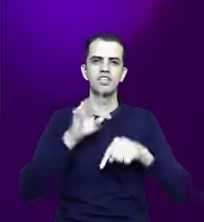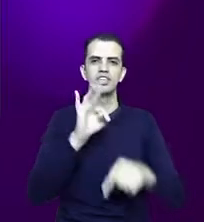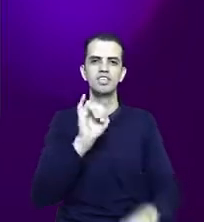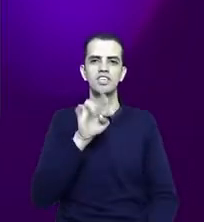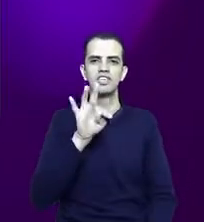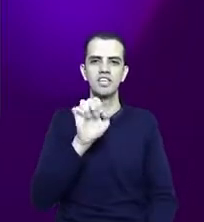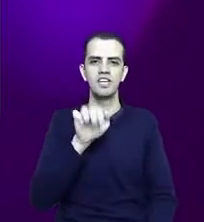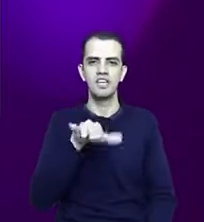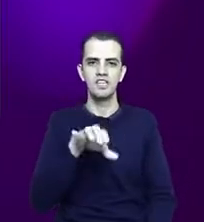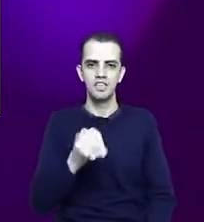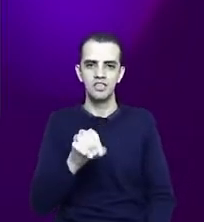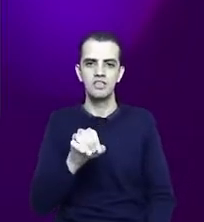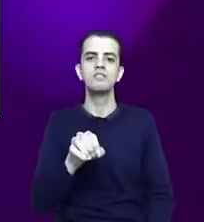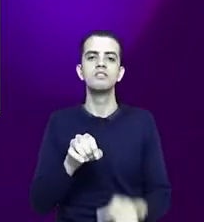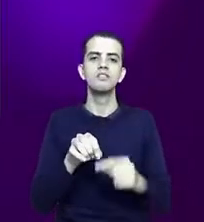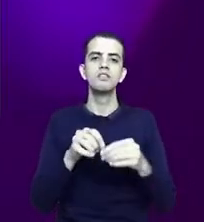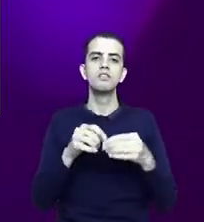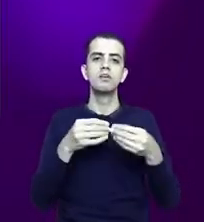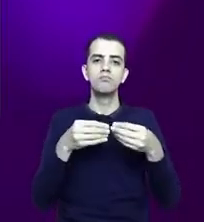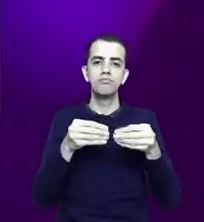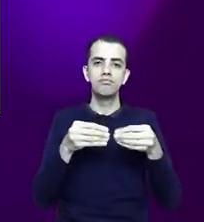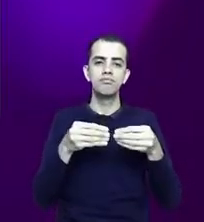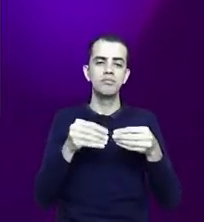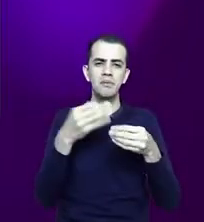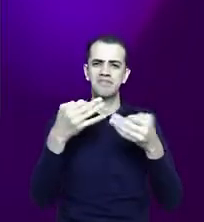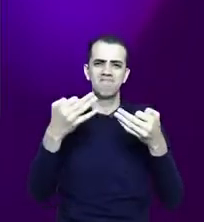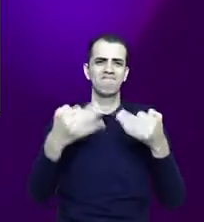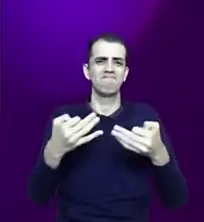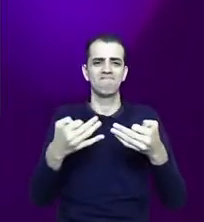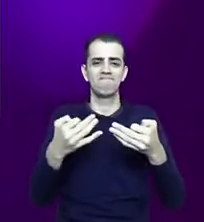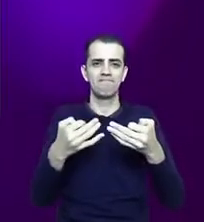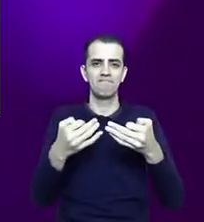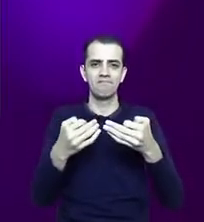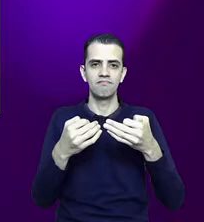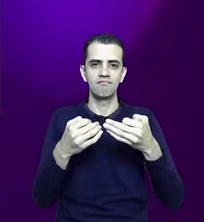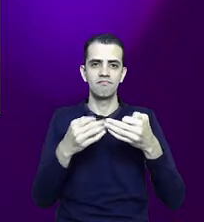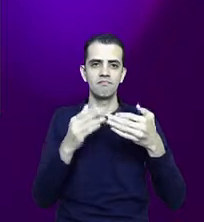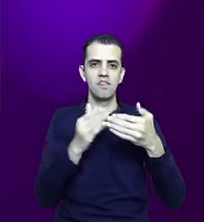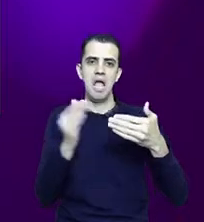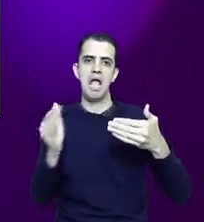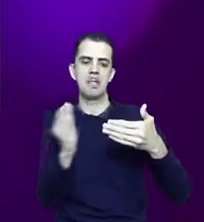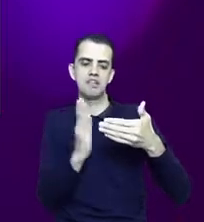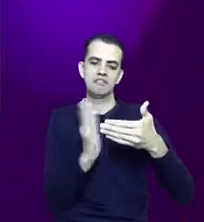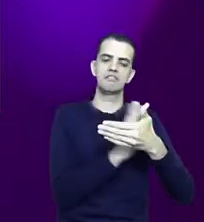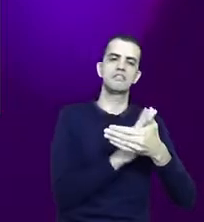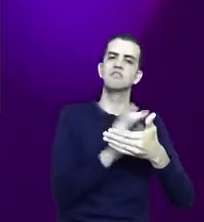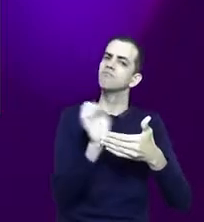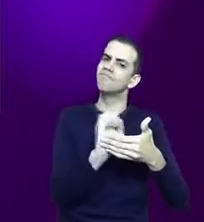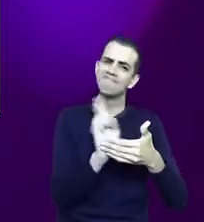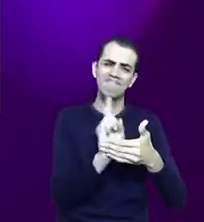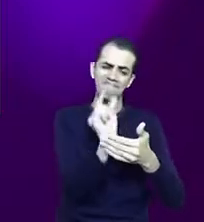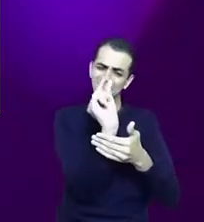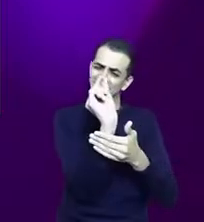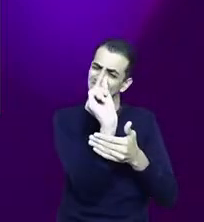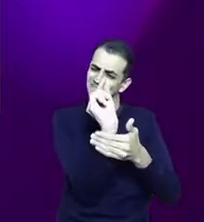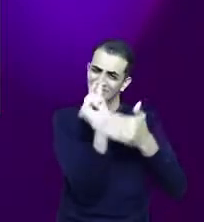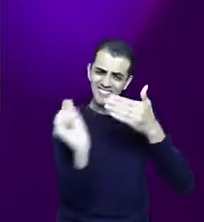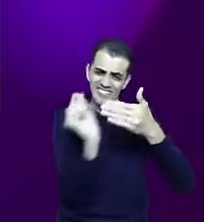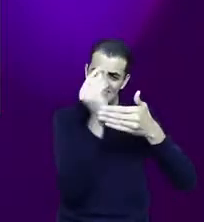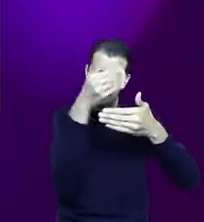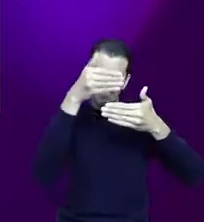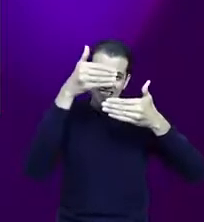polietileno poroso e uma precisão bastante menos que milimétrica, né? Uma precisão de